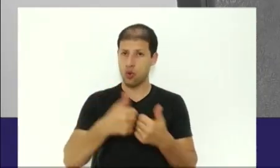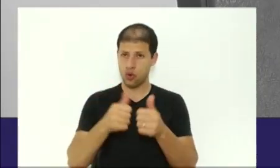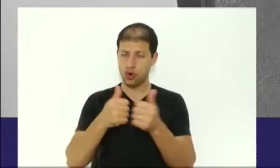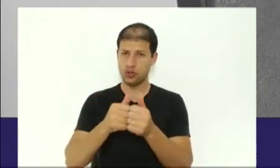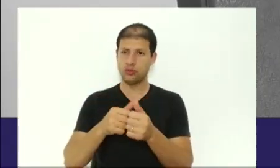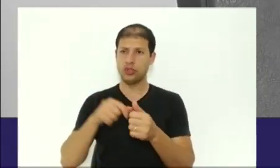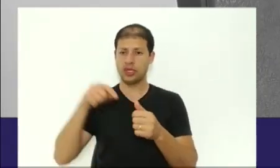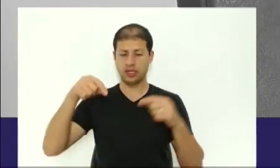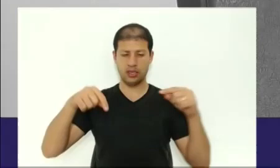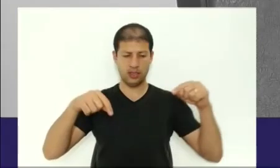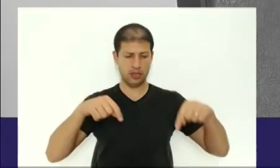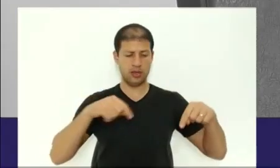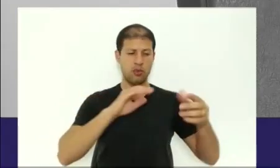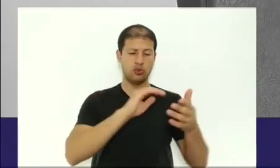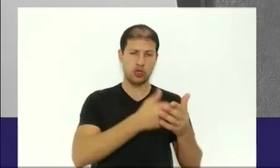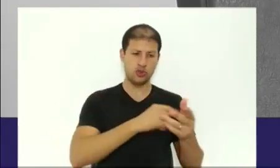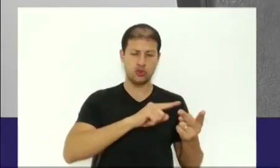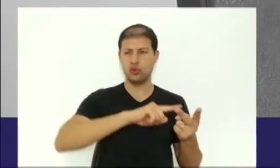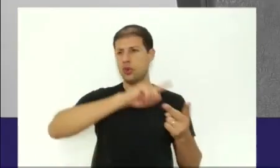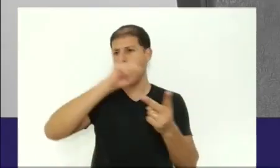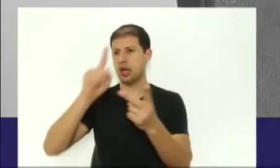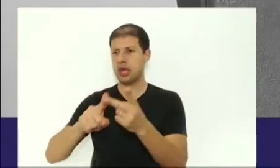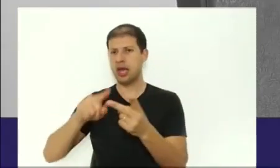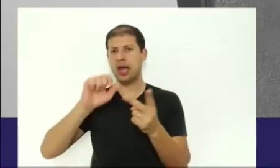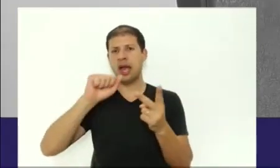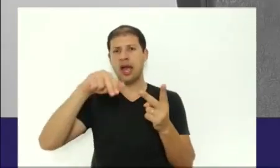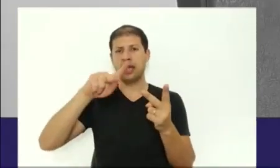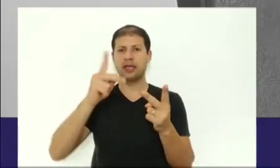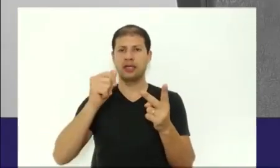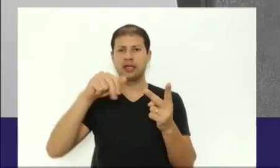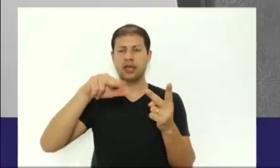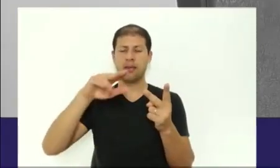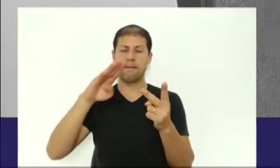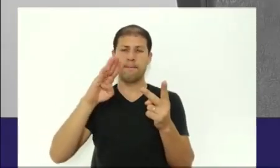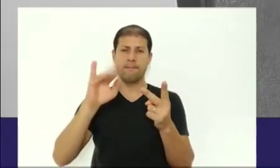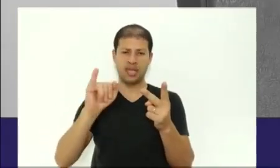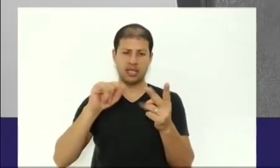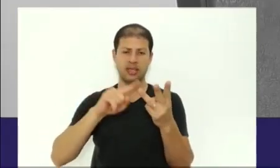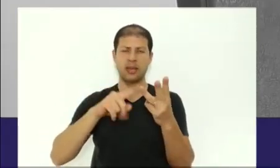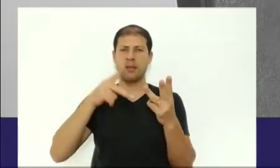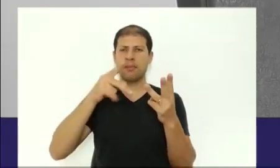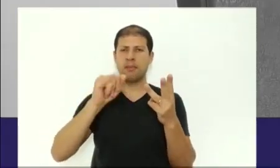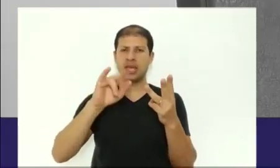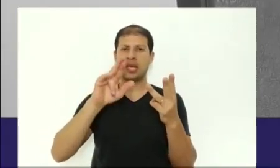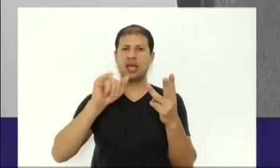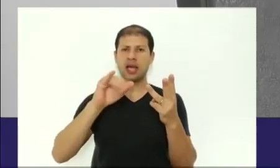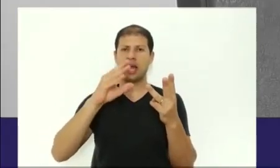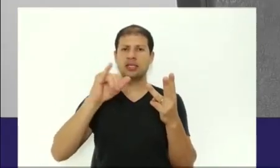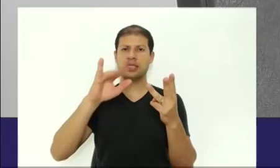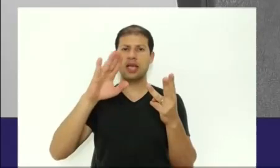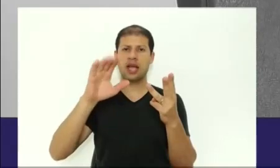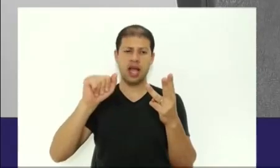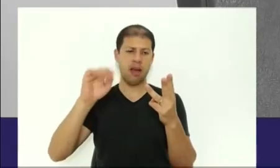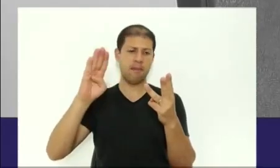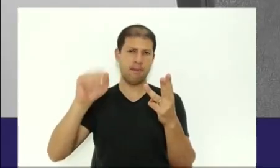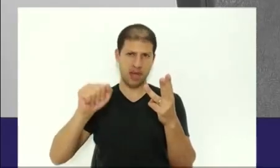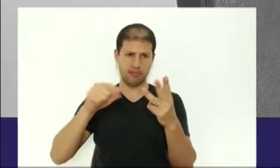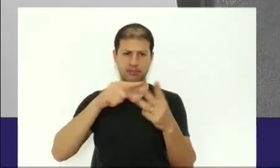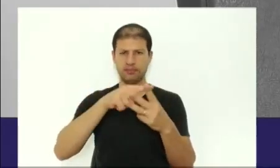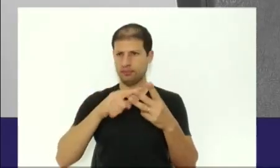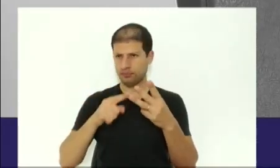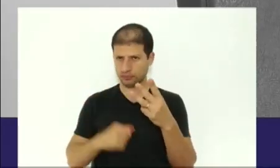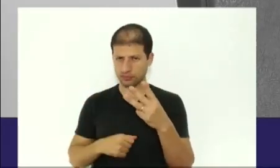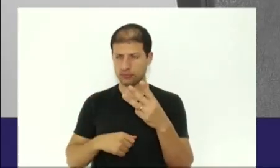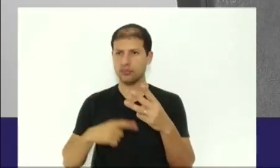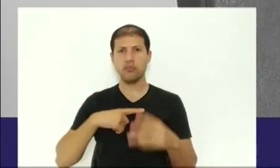Anhembi e Piracicaba, através do requerimento número 803 de 2022. E recebeu como resposta da